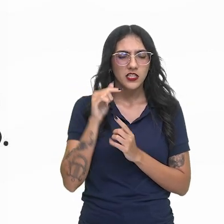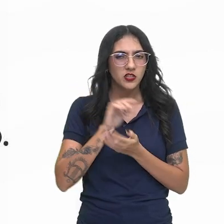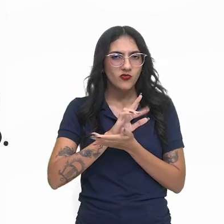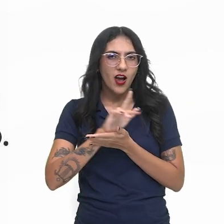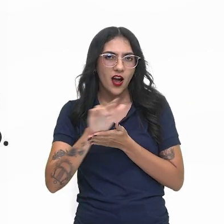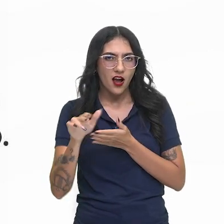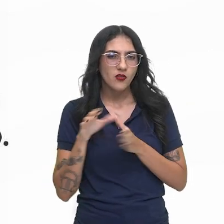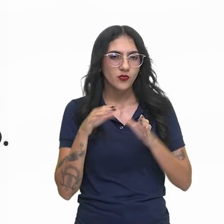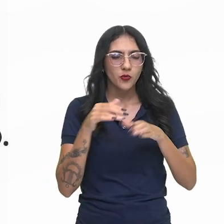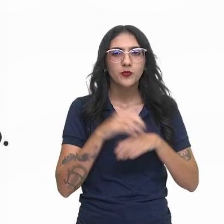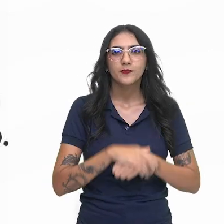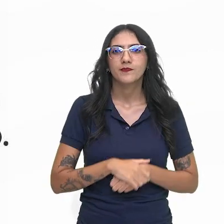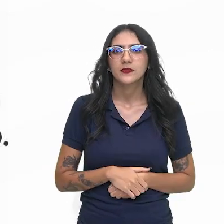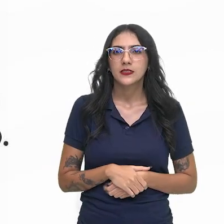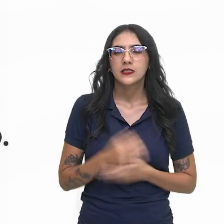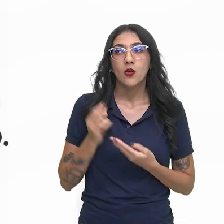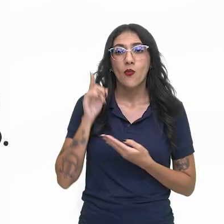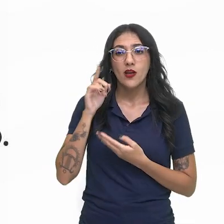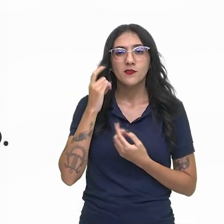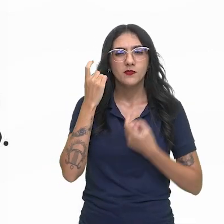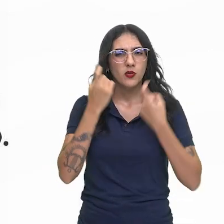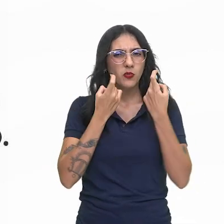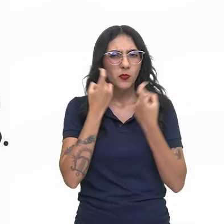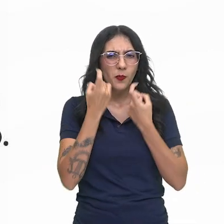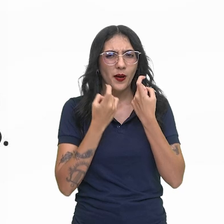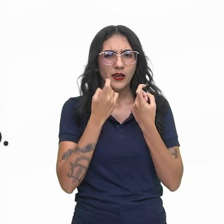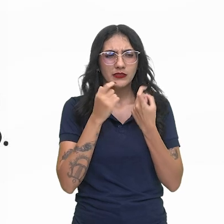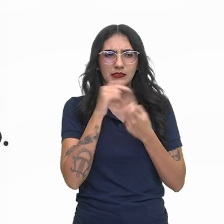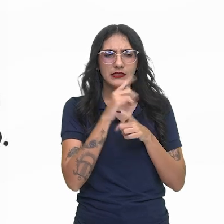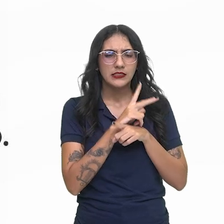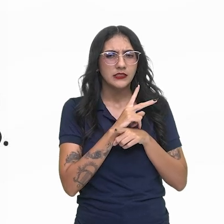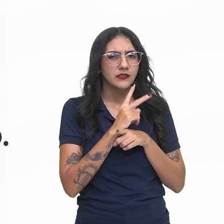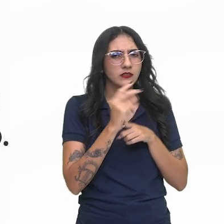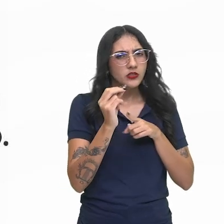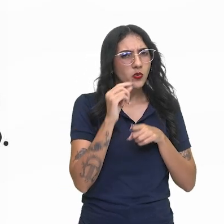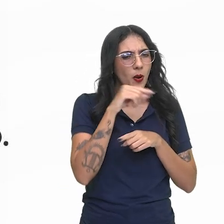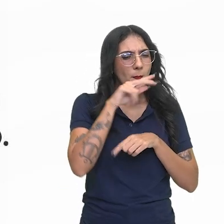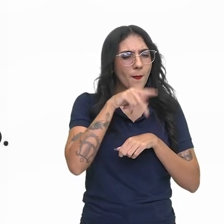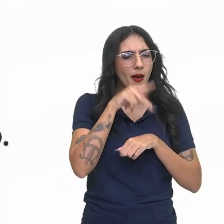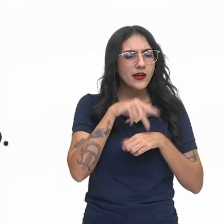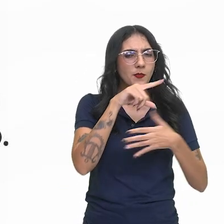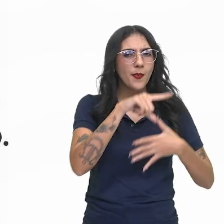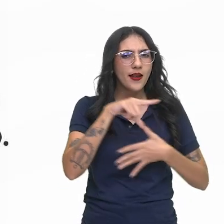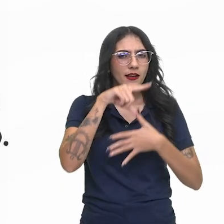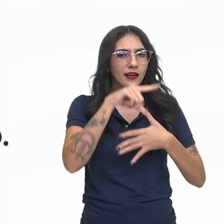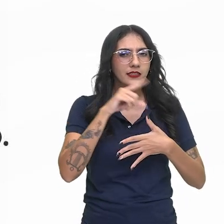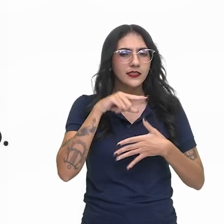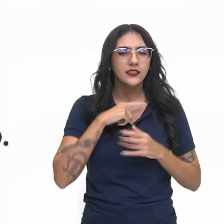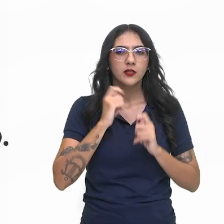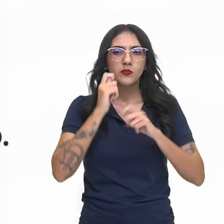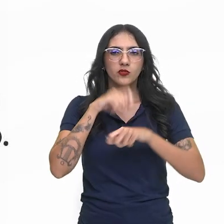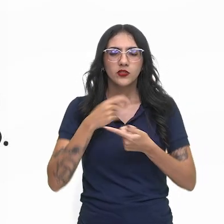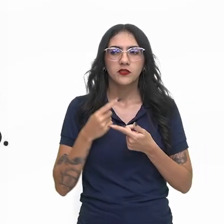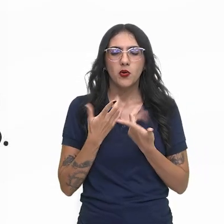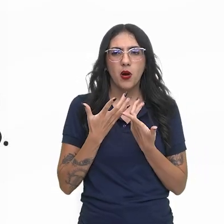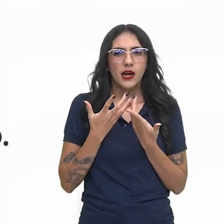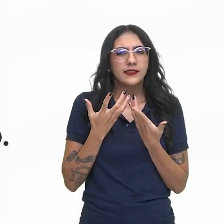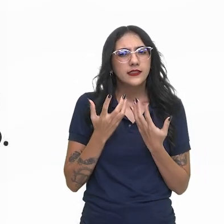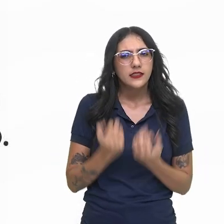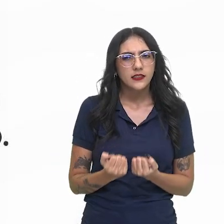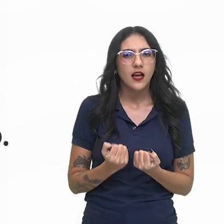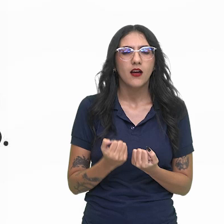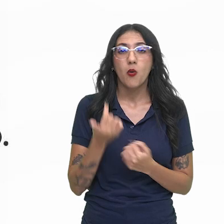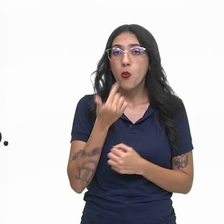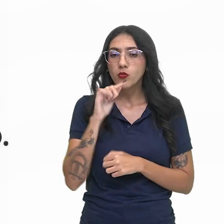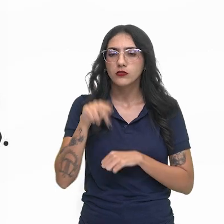movimentos. Temeroso de que a vitória de um socialista no Chile pudesse arrastar outros países da